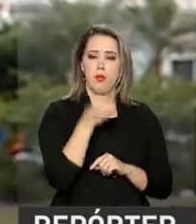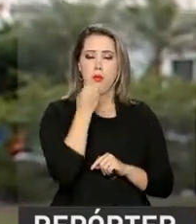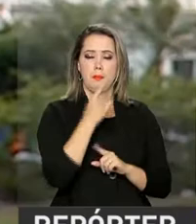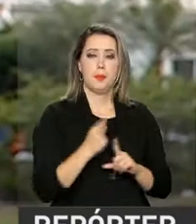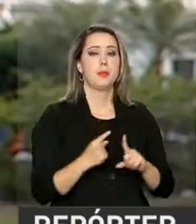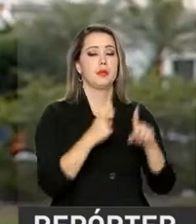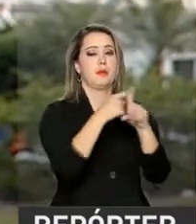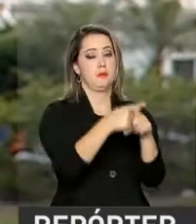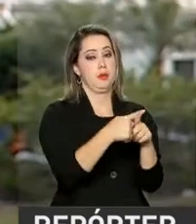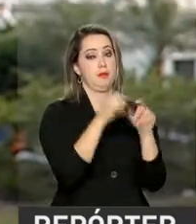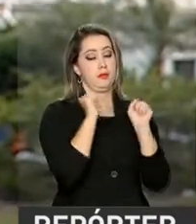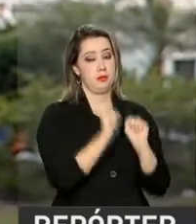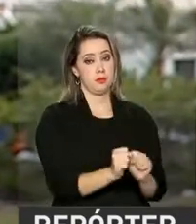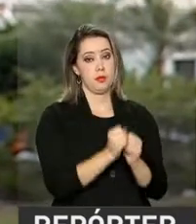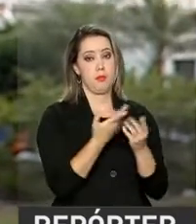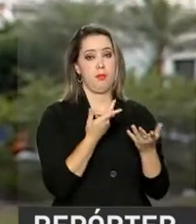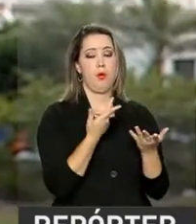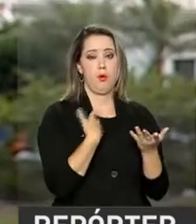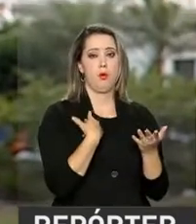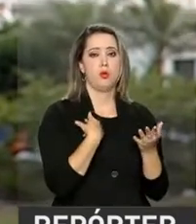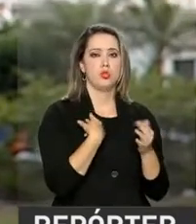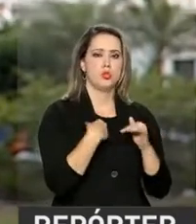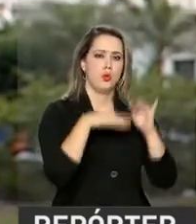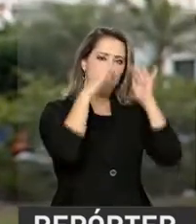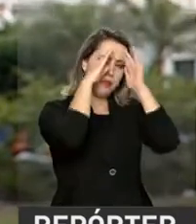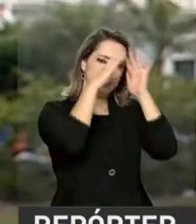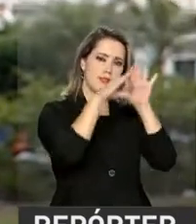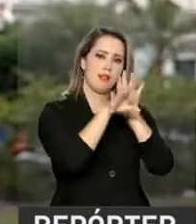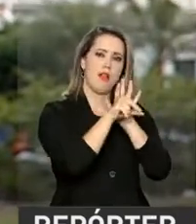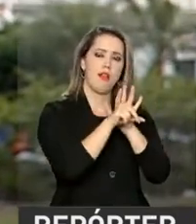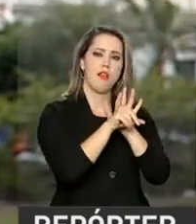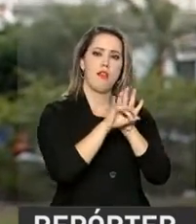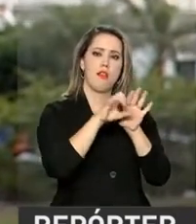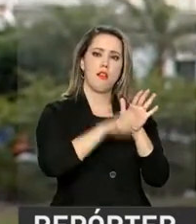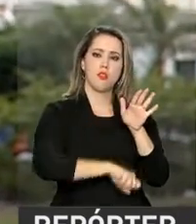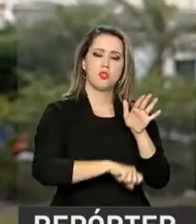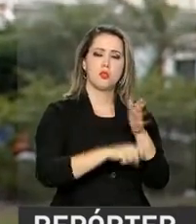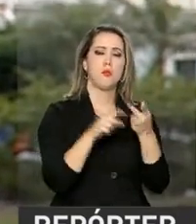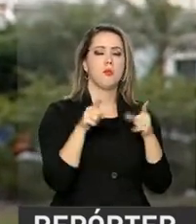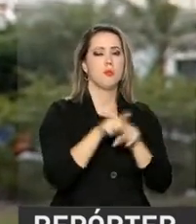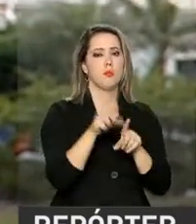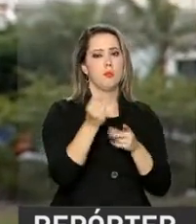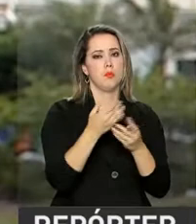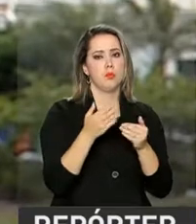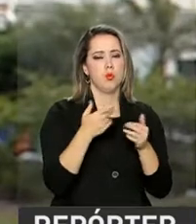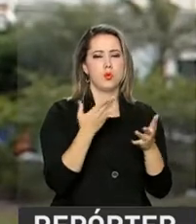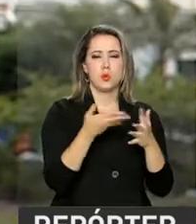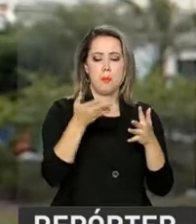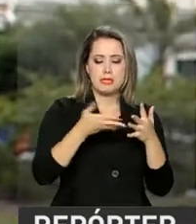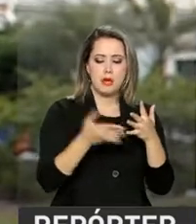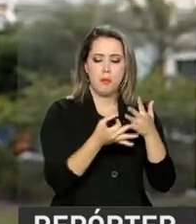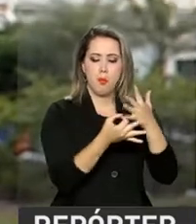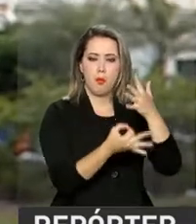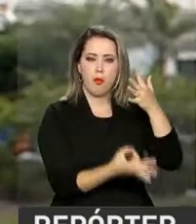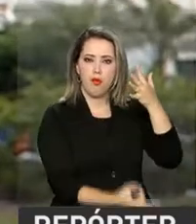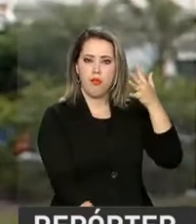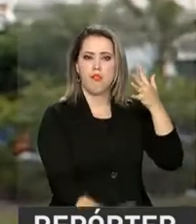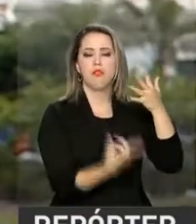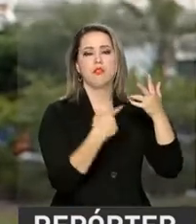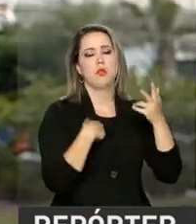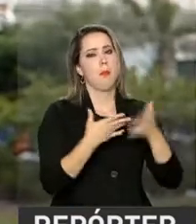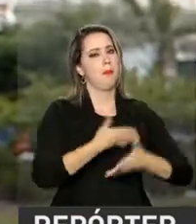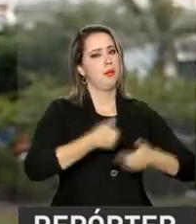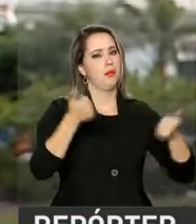que possibilitará uma regularidade tributária e assim uma negociação alongada da sua dívida, melhorando o seu fluxo